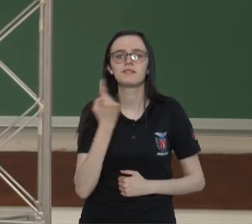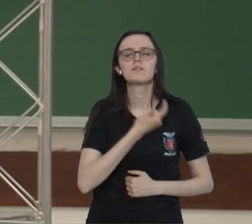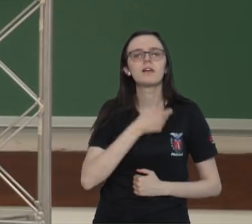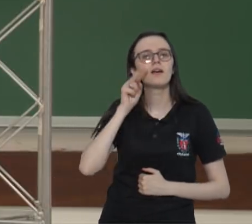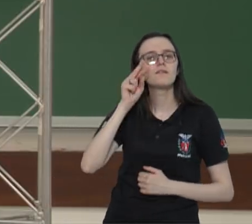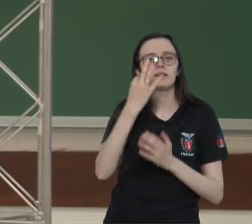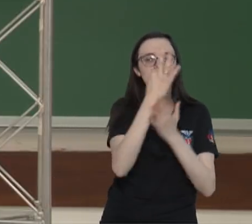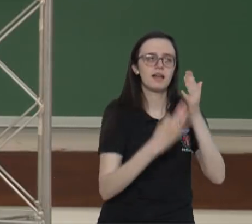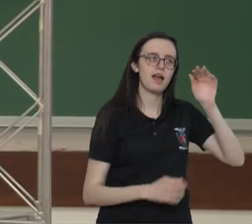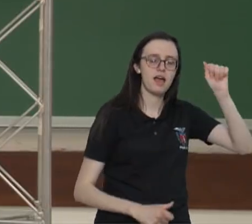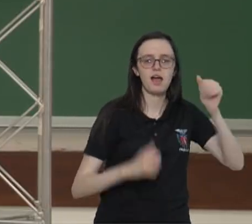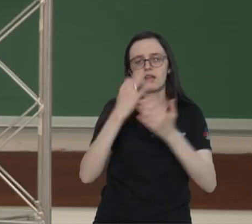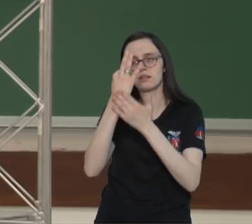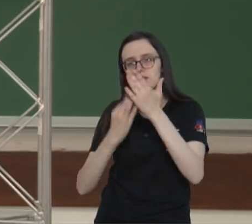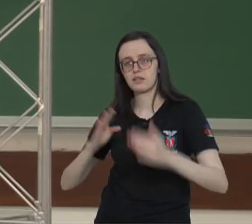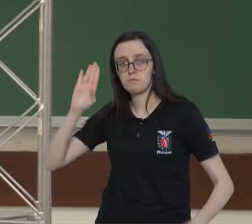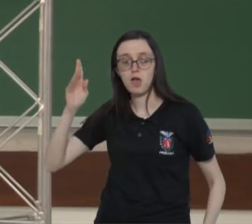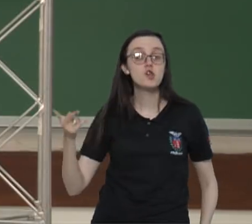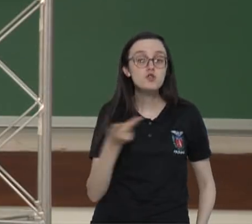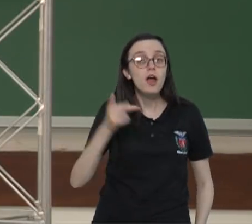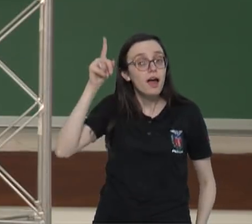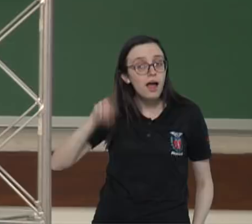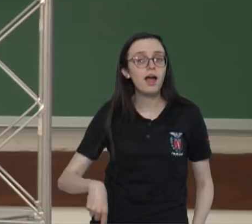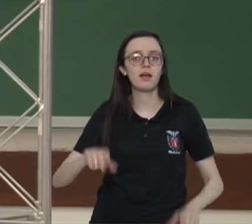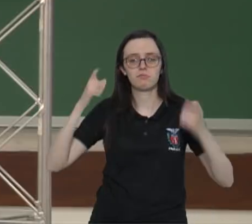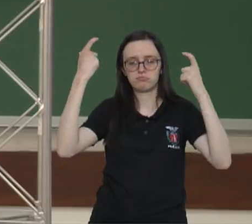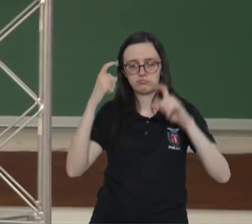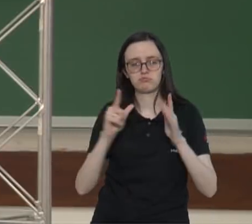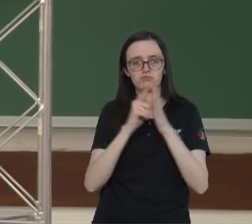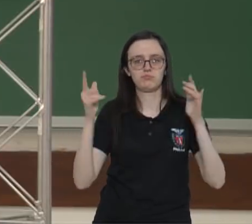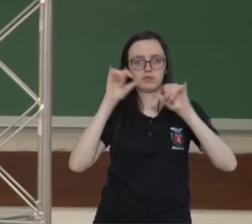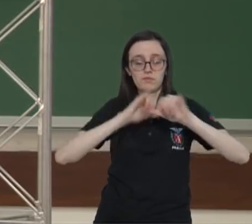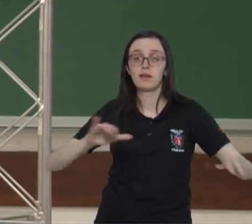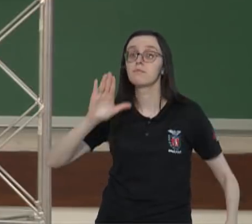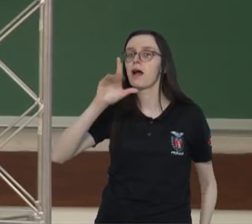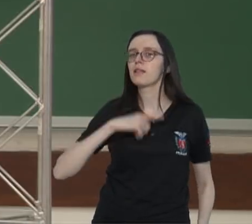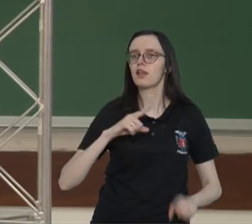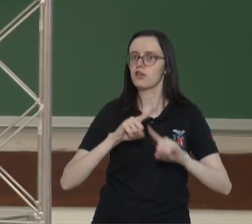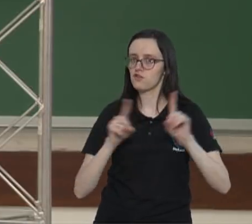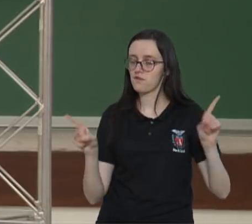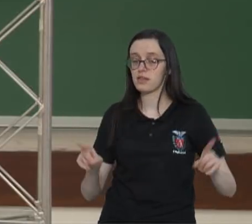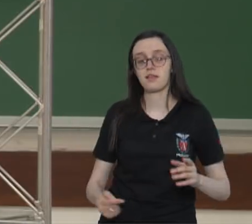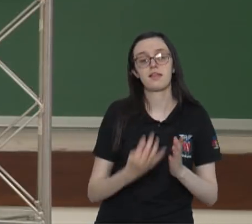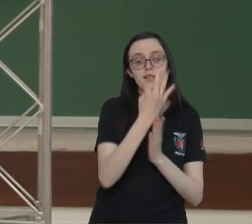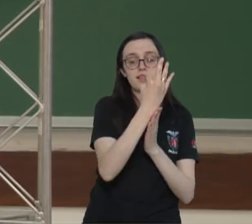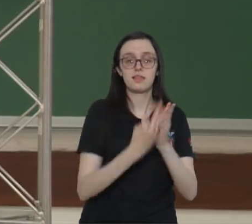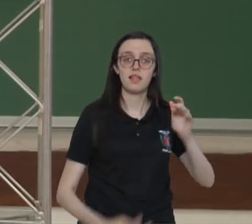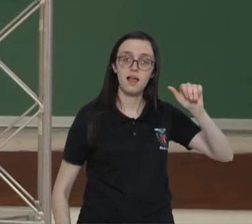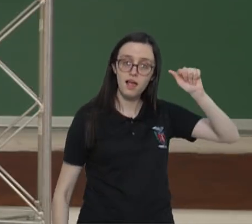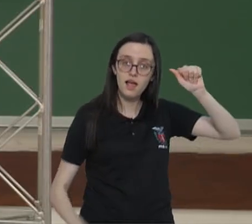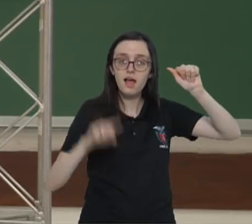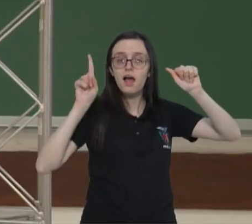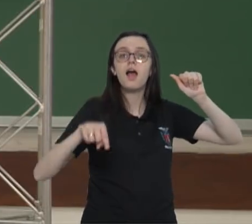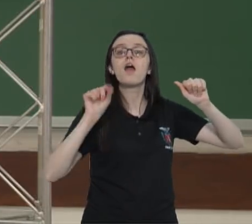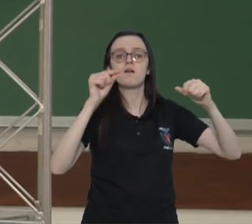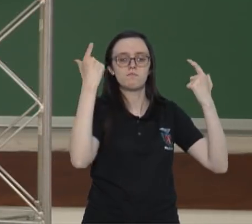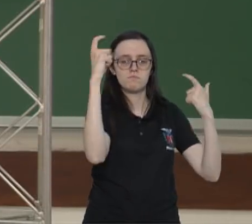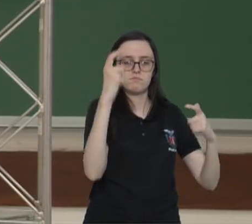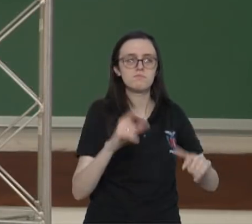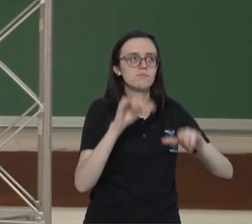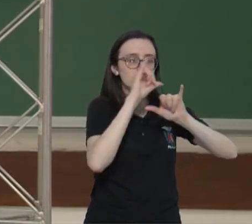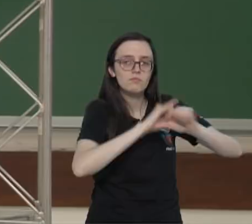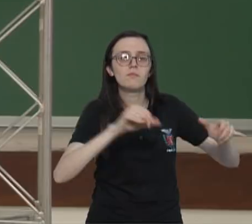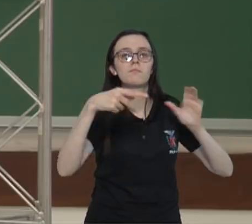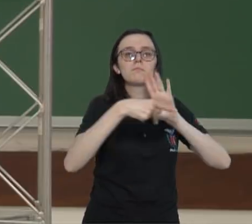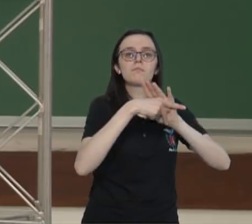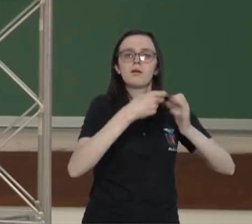o texto A e o texto B, os dois são classificados. Só que tem uma pequena diferença. O texto A, ele é chamado de classificado poético.